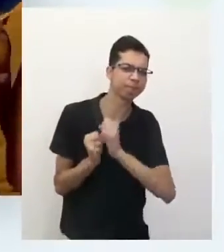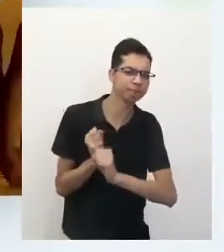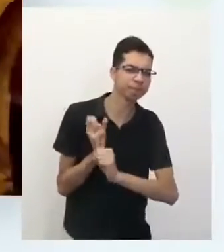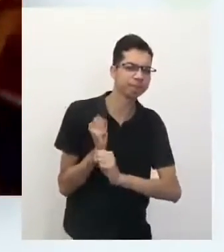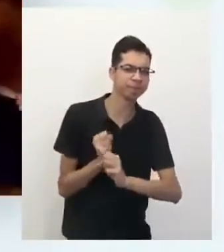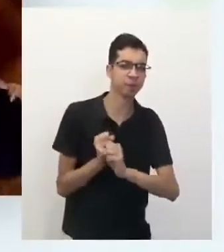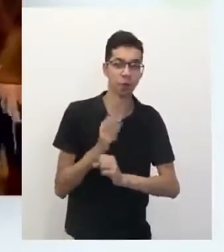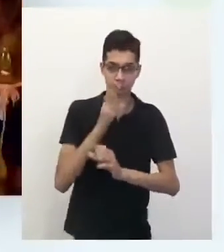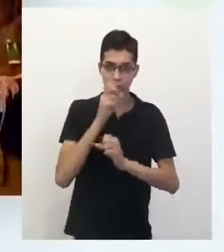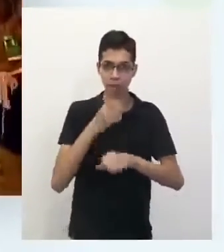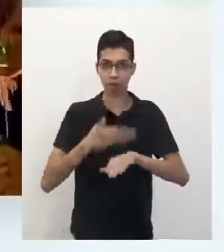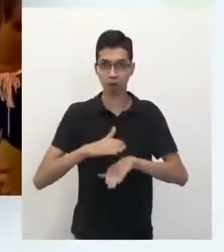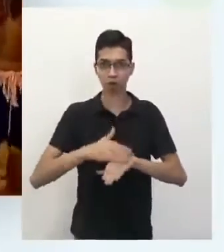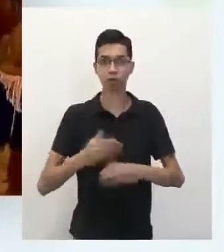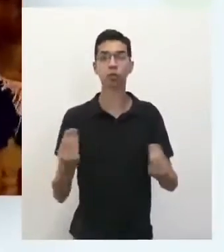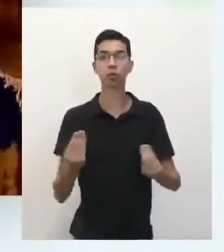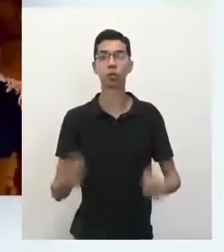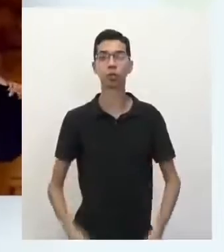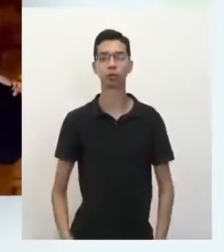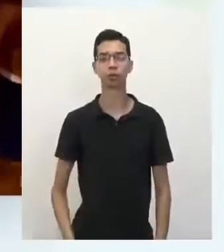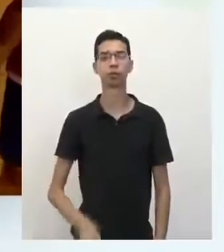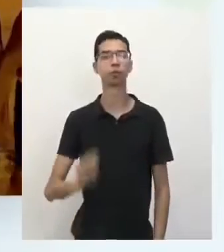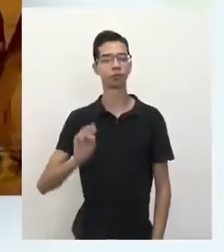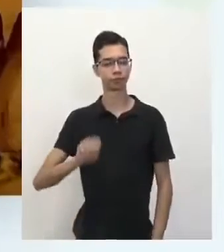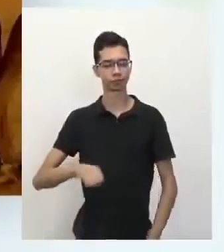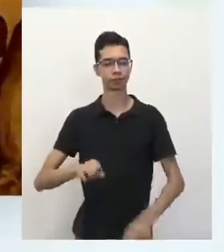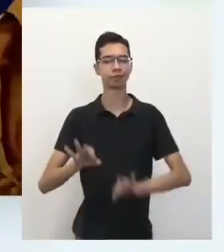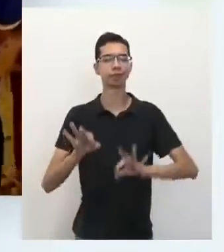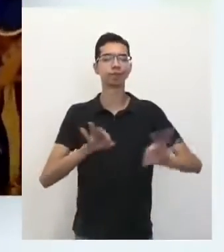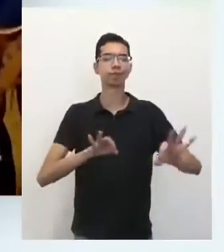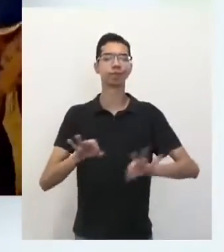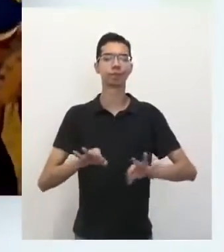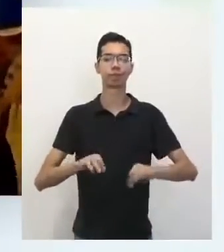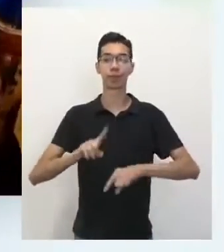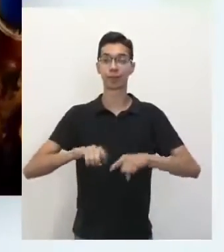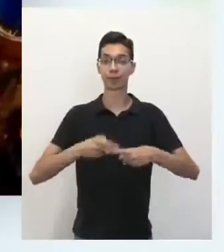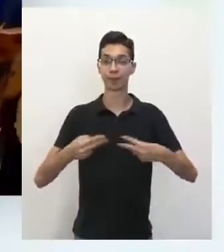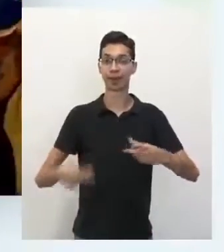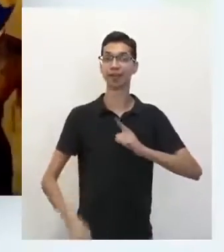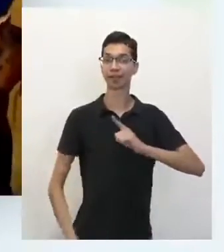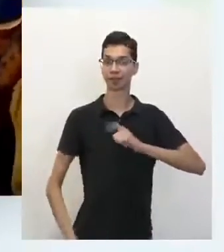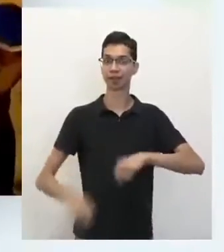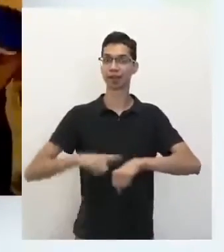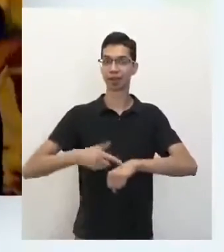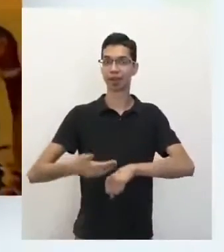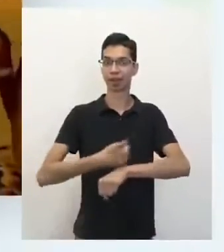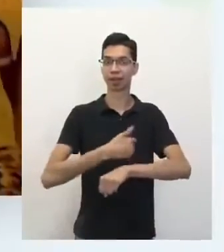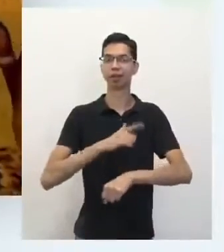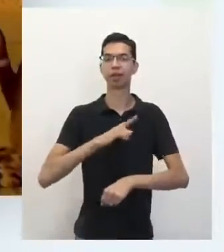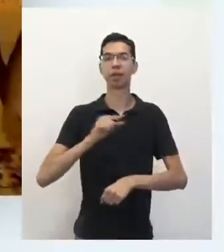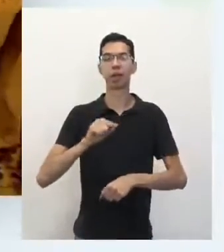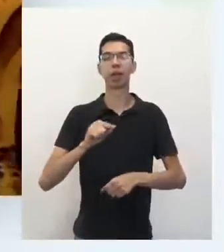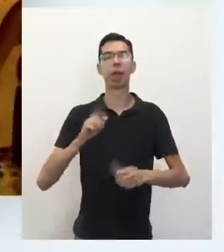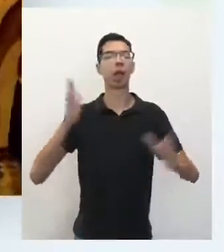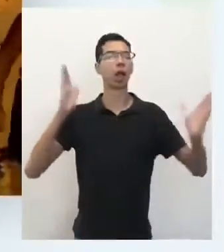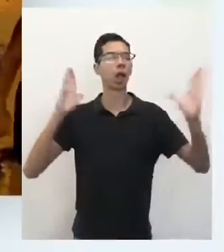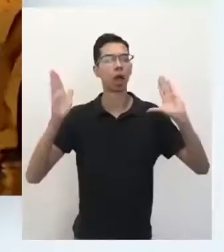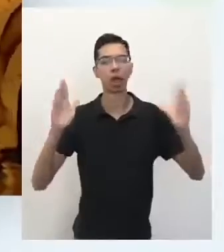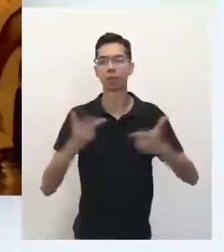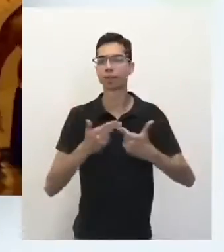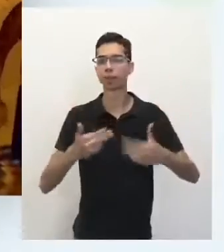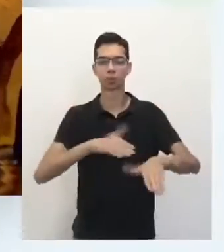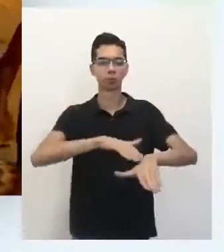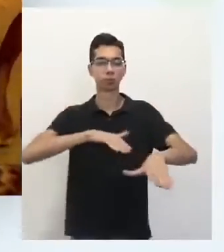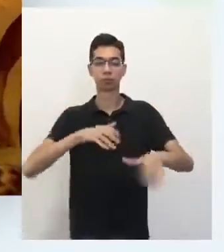preparação tem uma parte de material puxando tratores, caminhões,